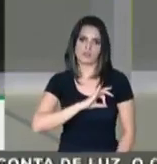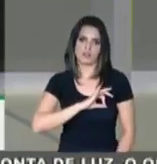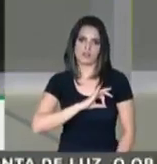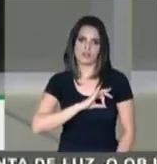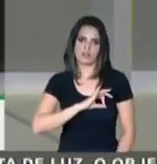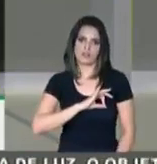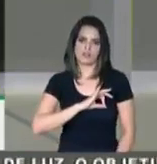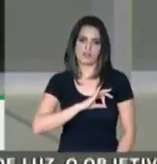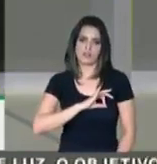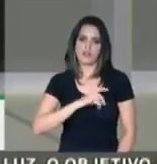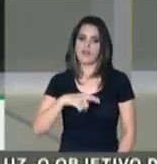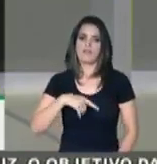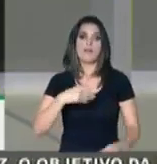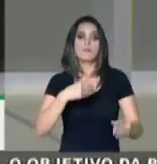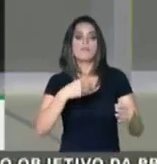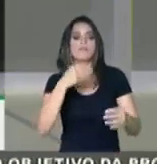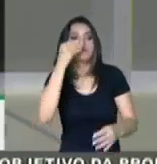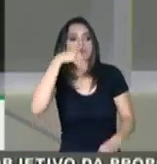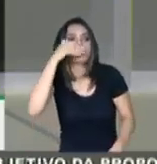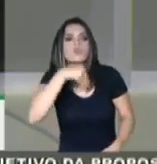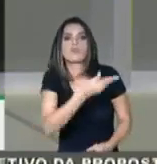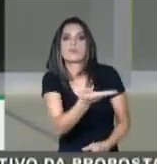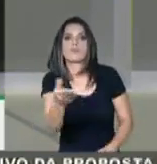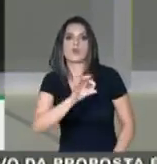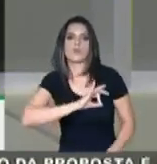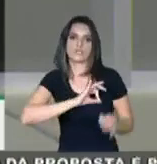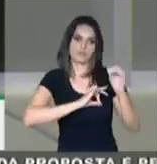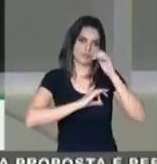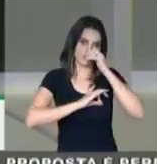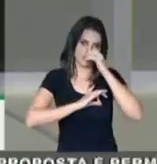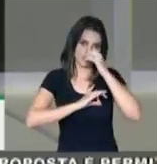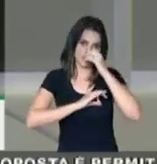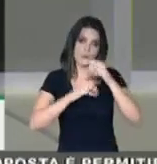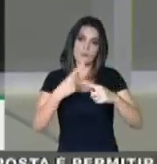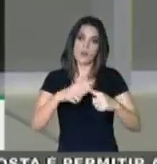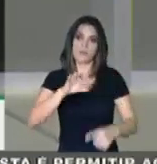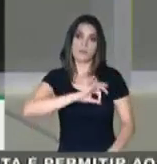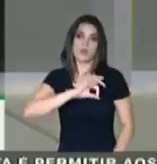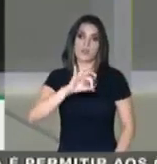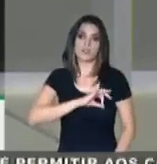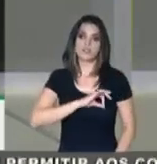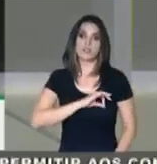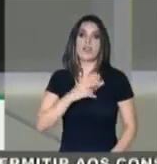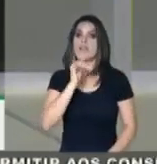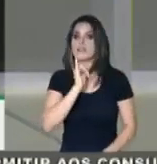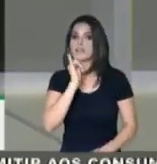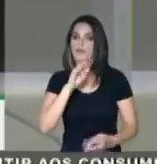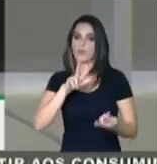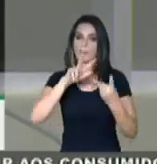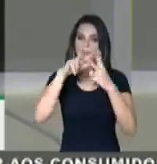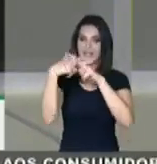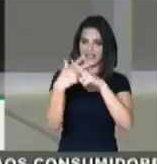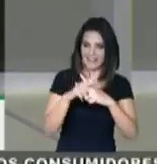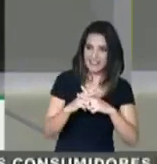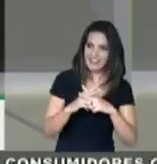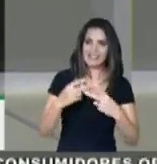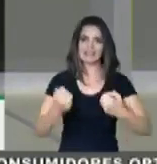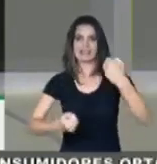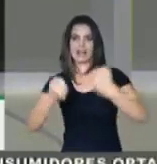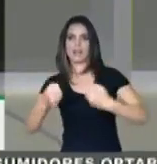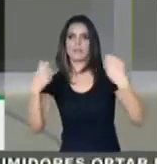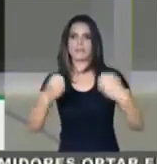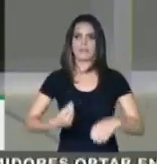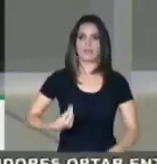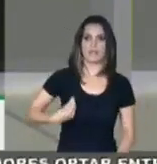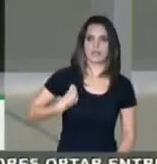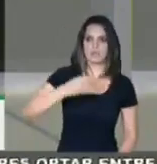É um projeto que vulnerabiliza as polícias, porque faz com que o policial tenha que, em briga de trânsito, ter a presença de gente